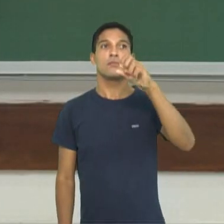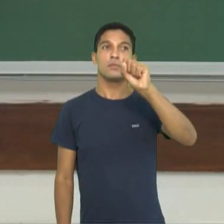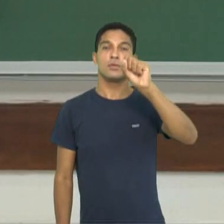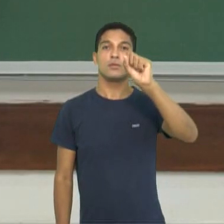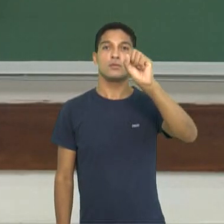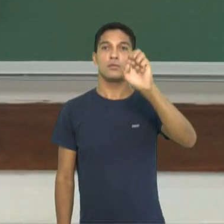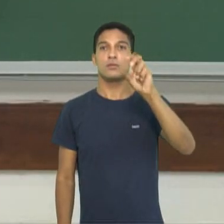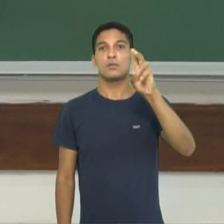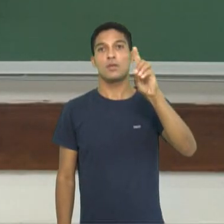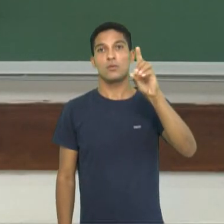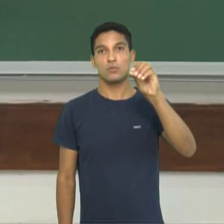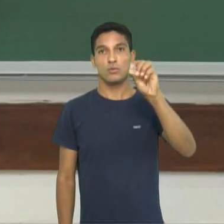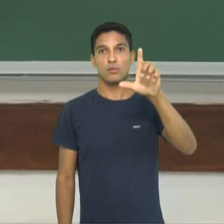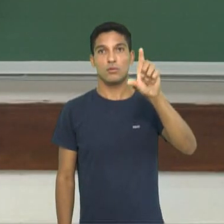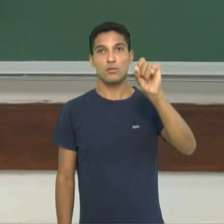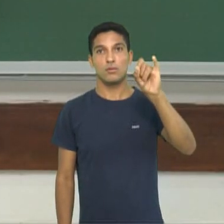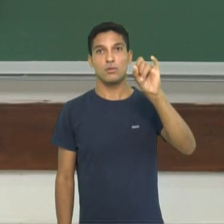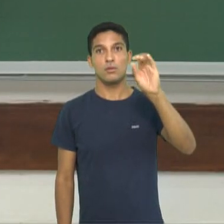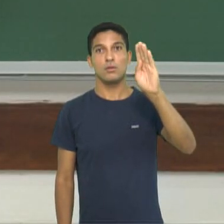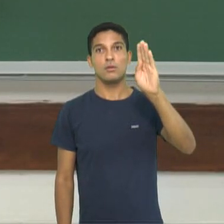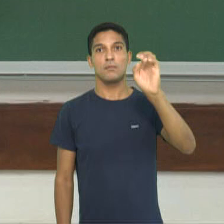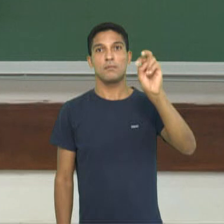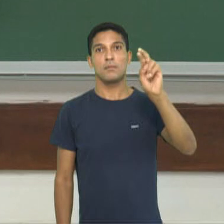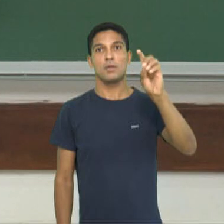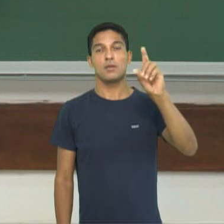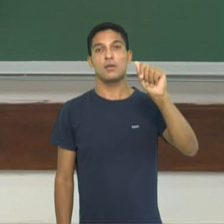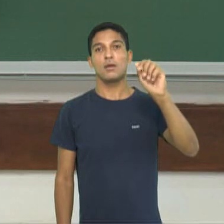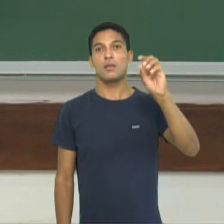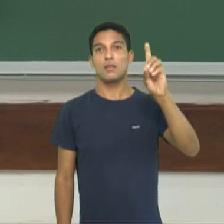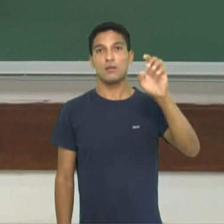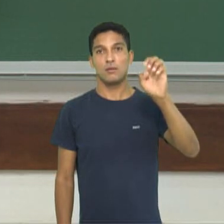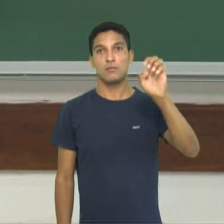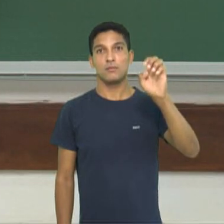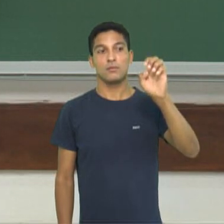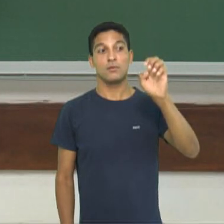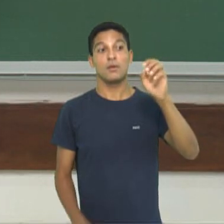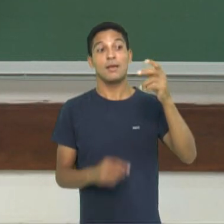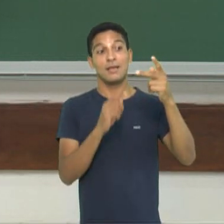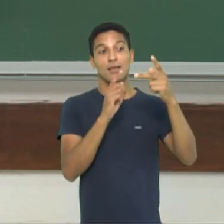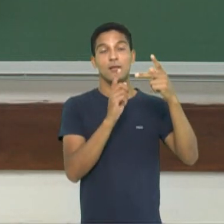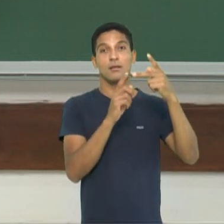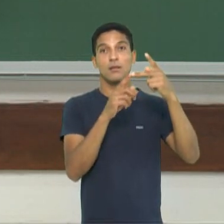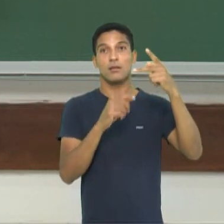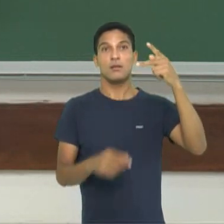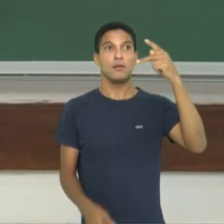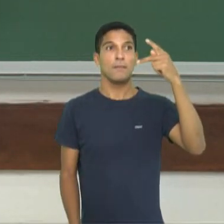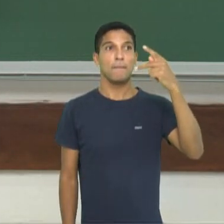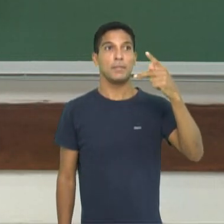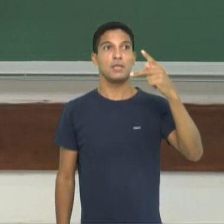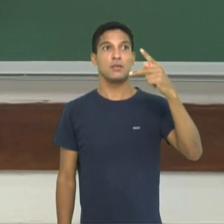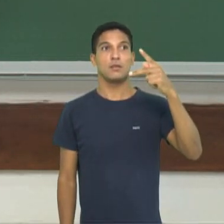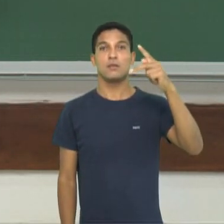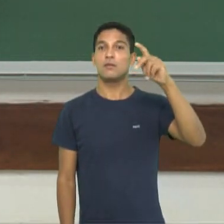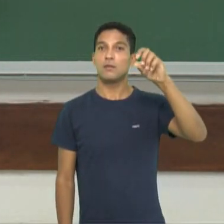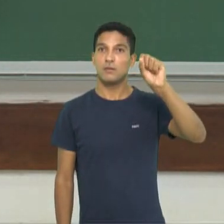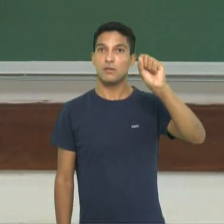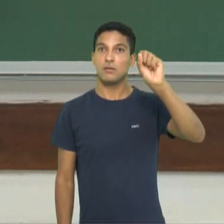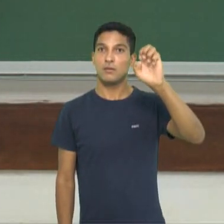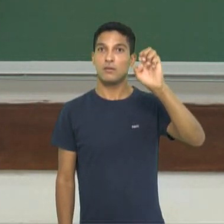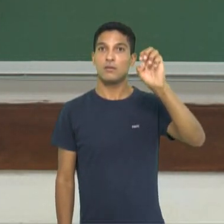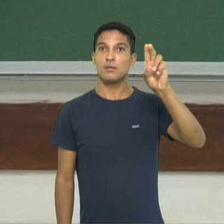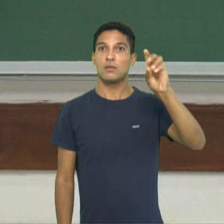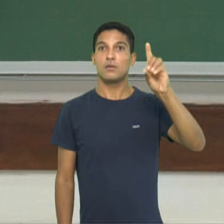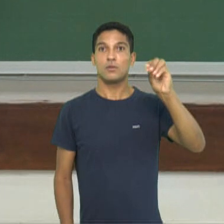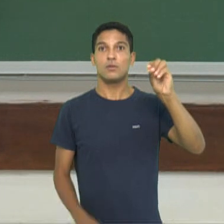quando ele aparecer antes de um substantivo, ele indica falso, algo que se faz passar por uma coisa. Então,